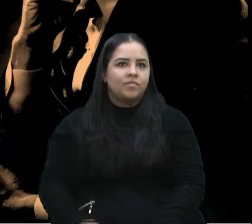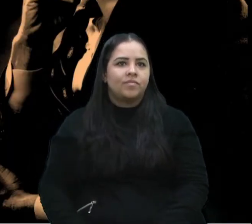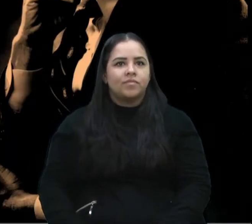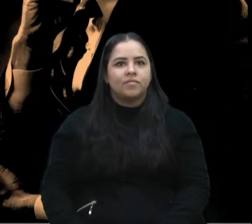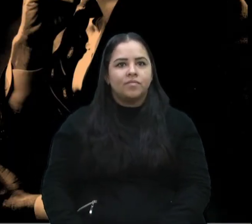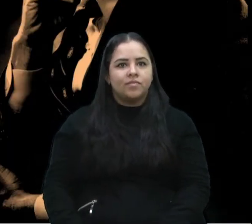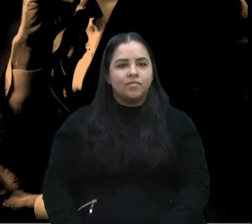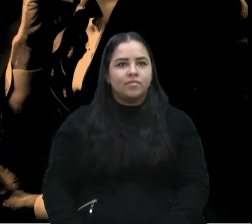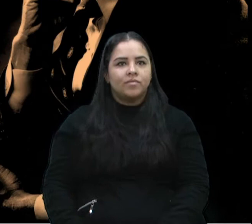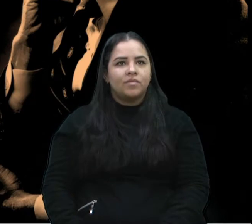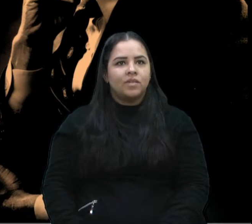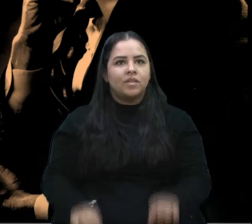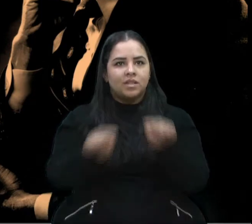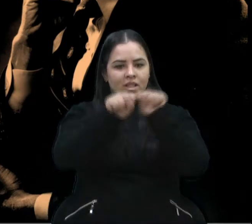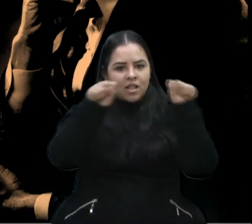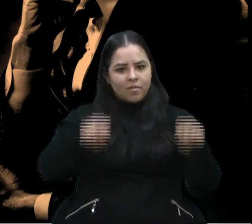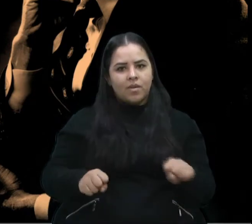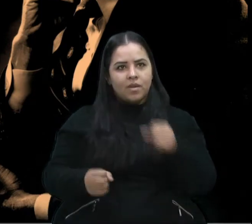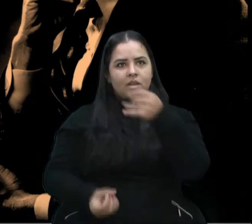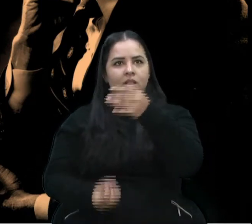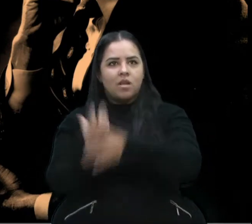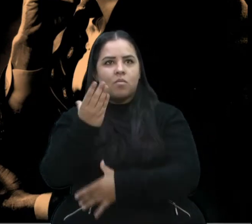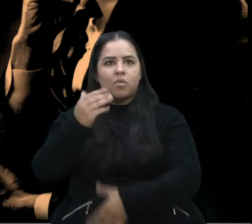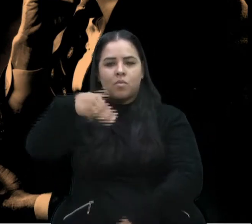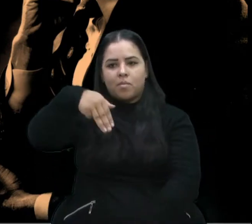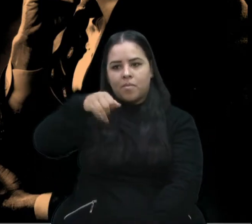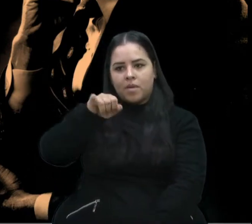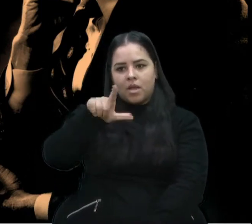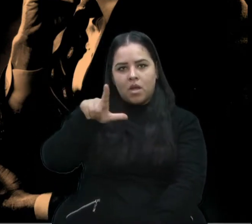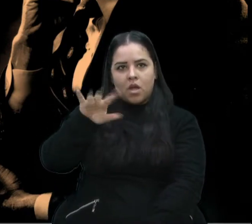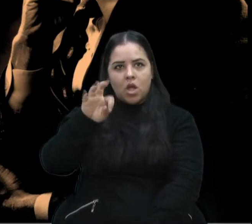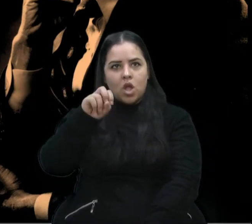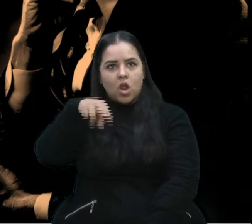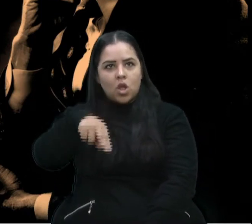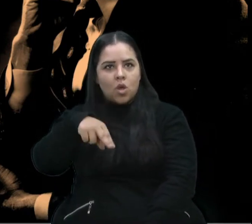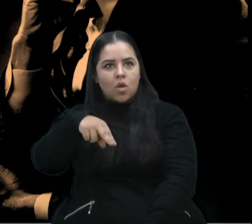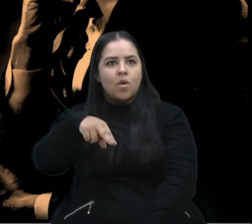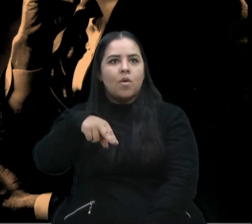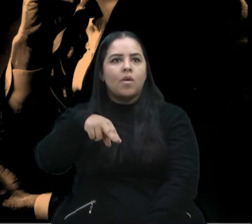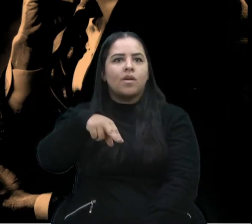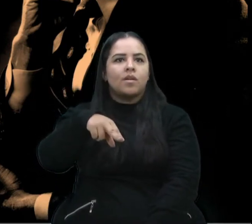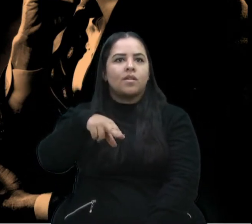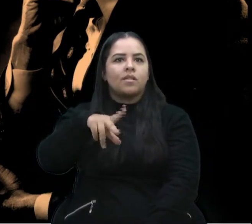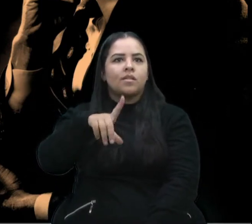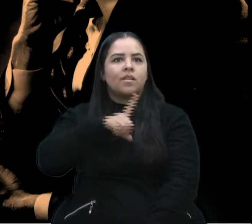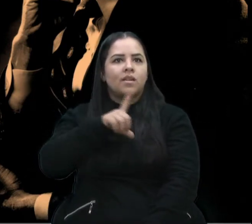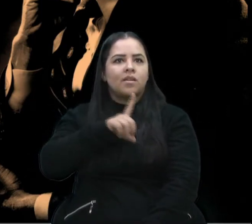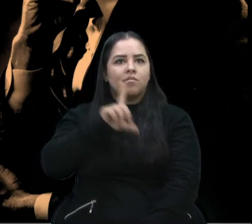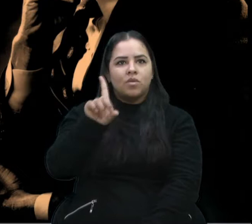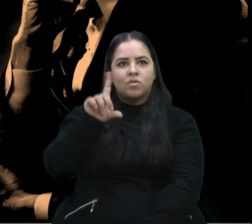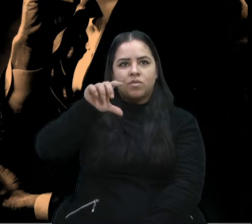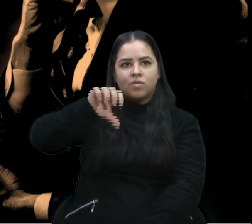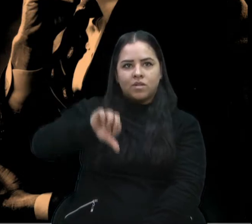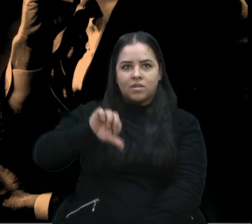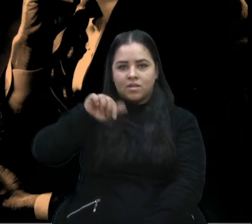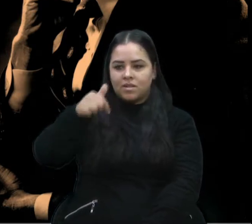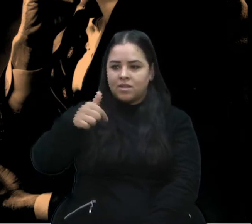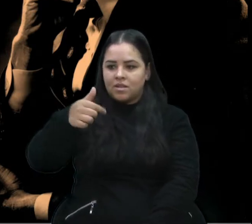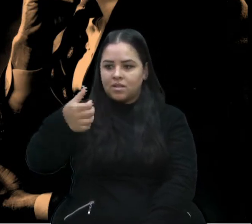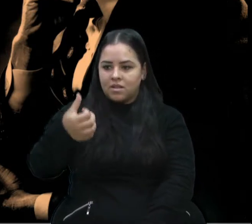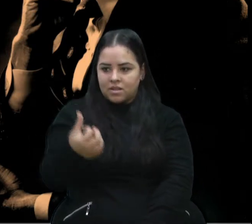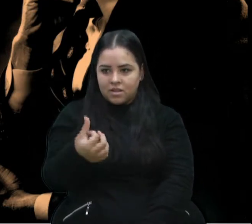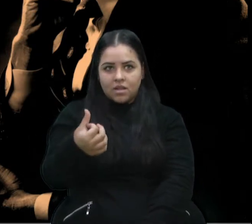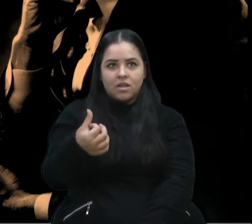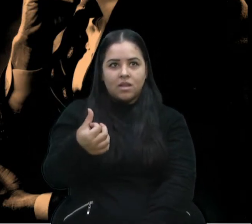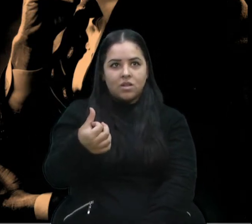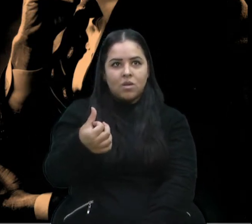esse sistema, ele foi criado por Milton Friedman, então, né? E Friedman ganhou em 1976 o Nobel de Economia